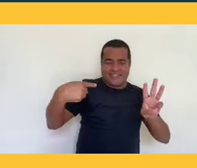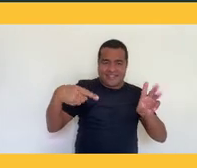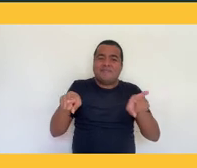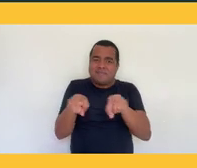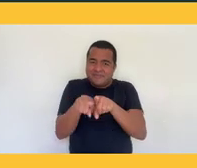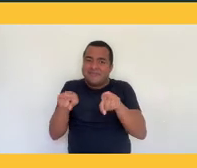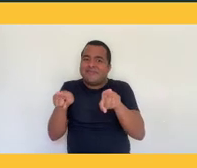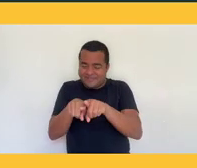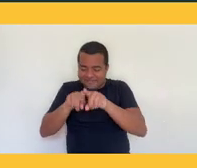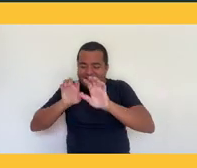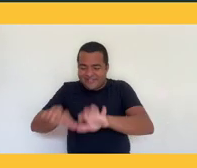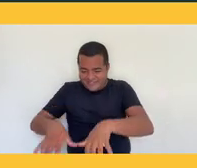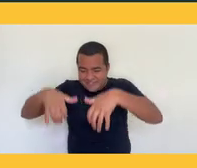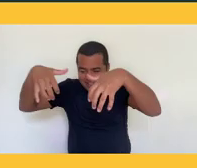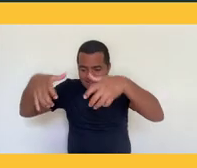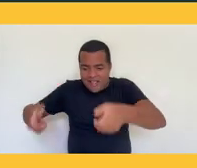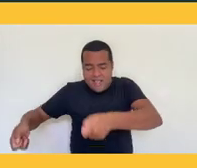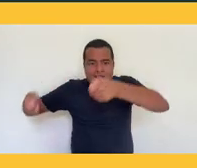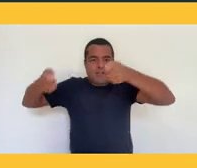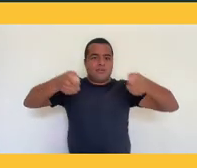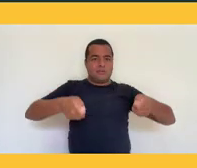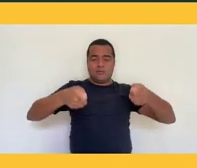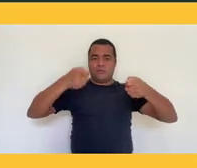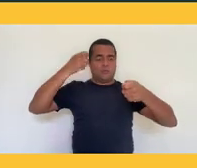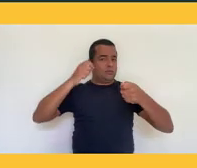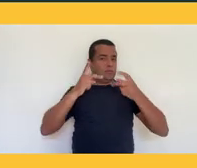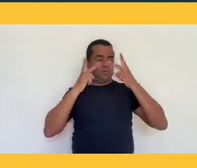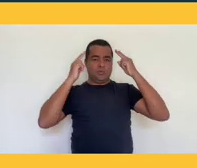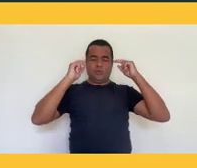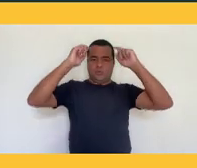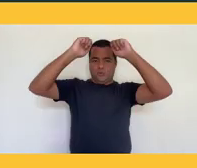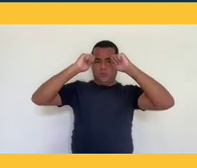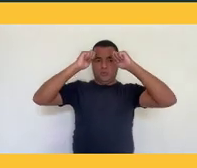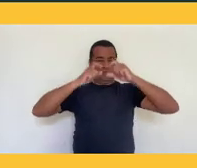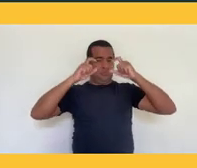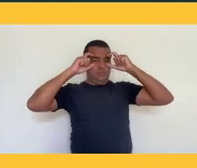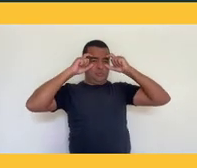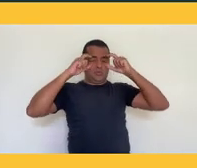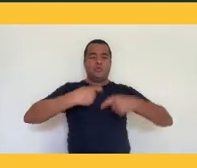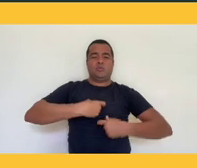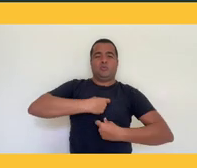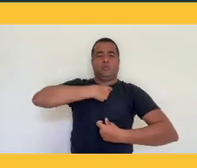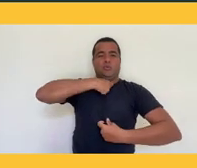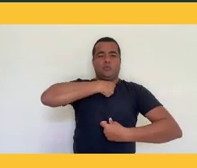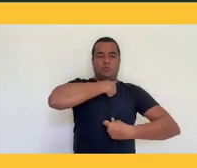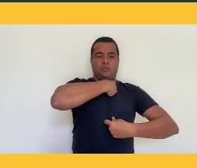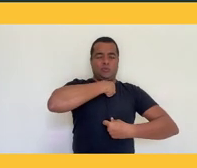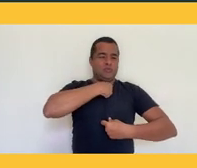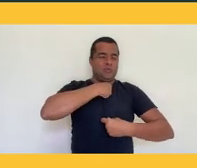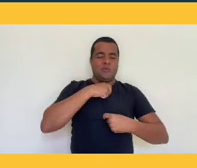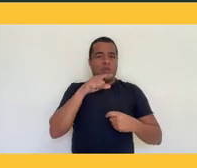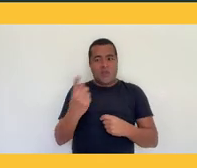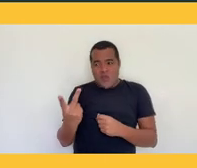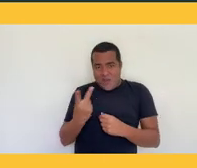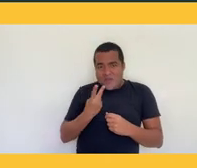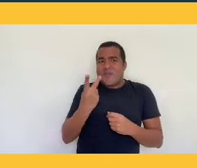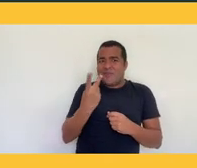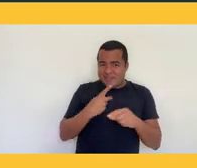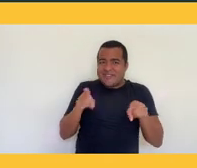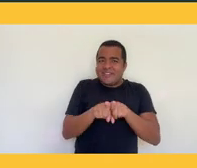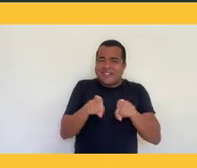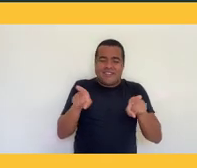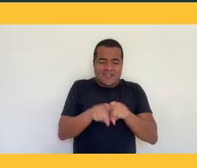uma penteadeira. Cabe nós dois. Cabe até o